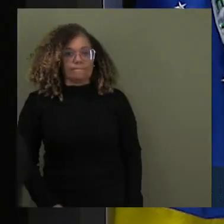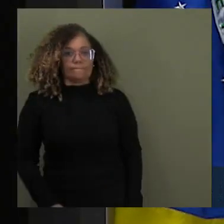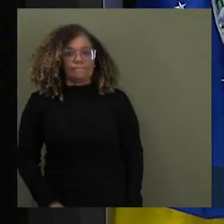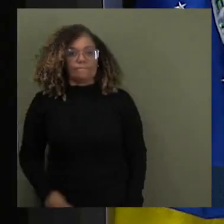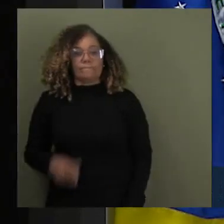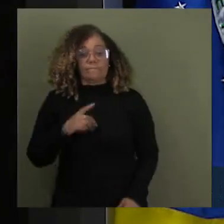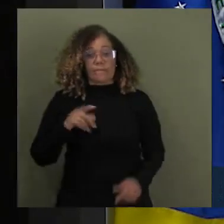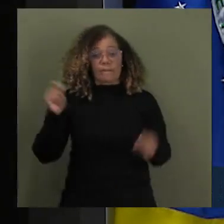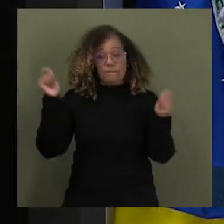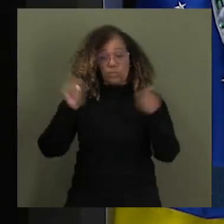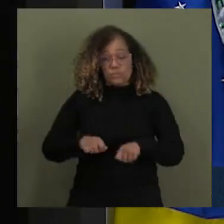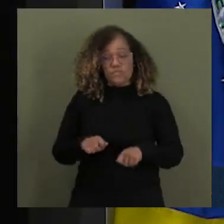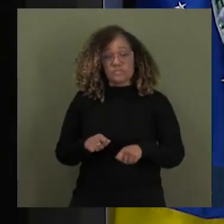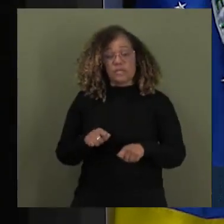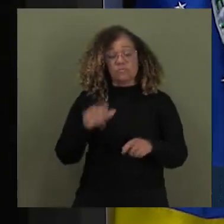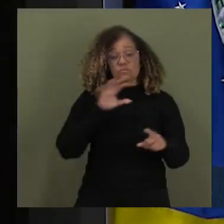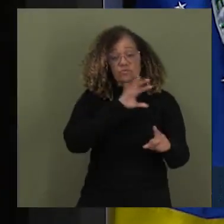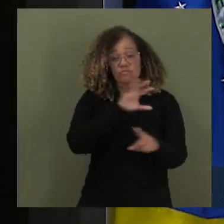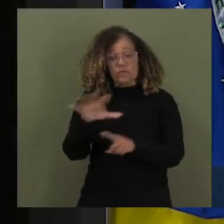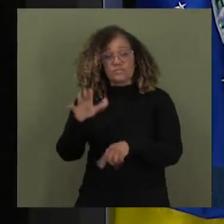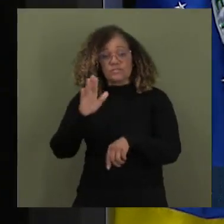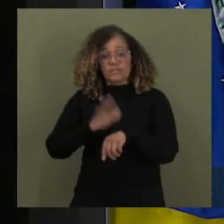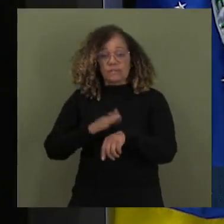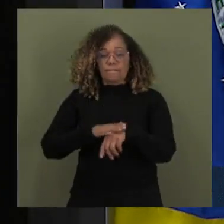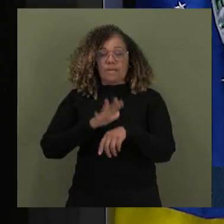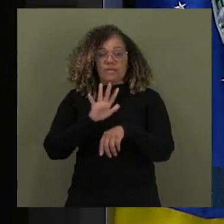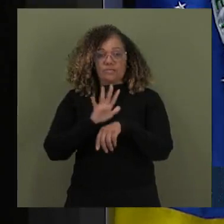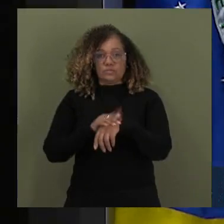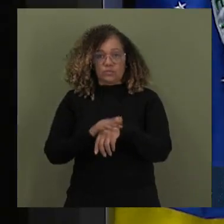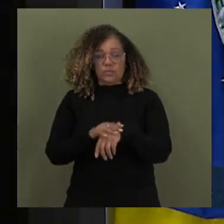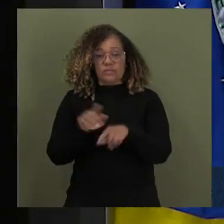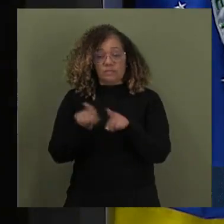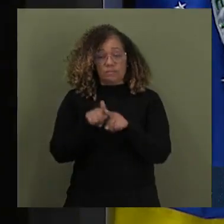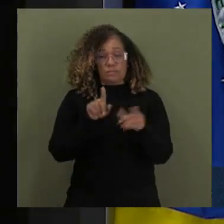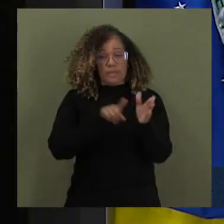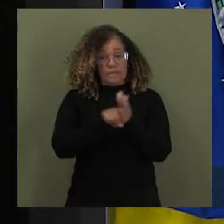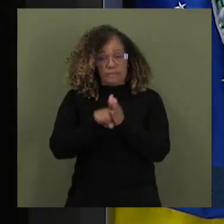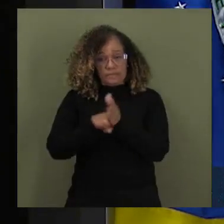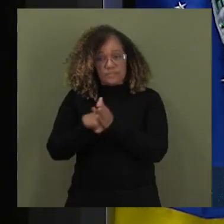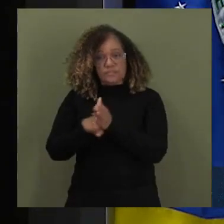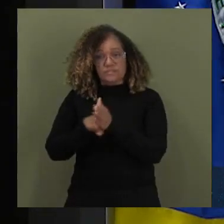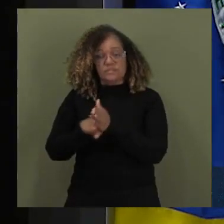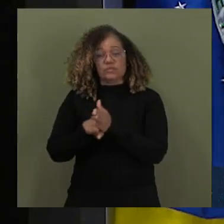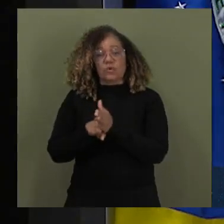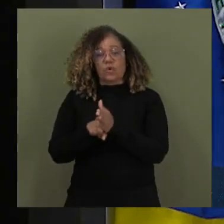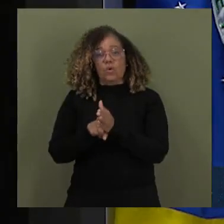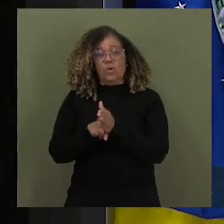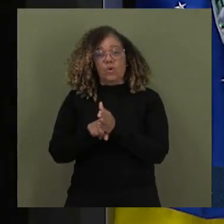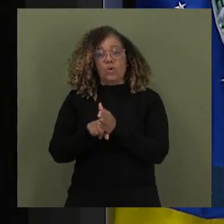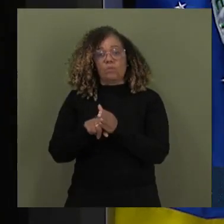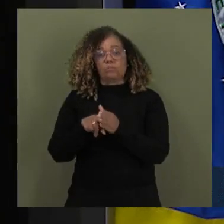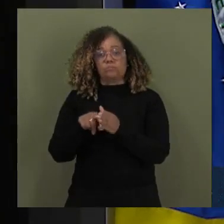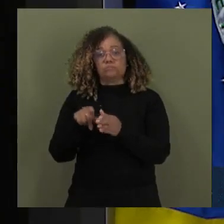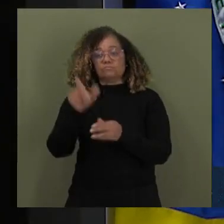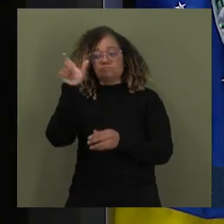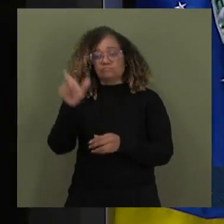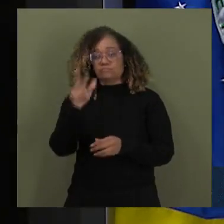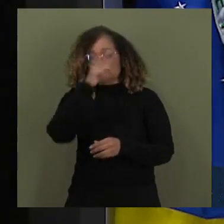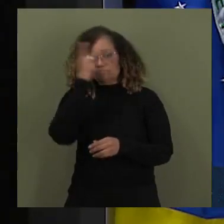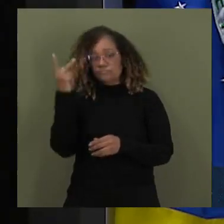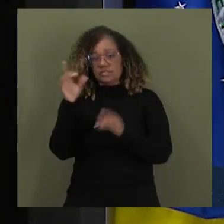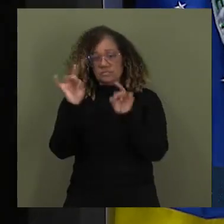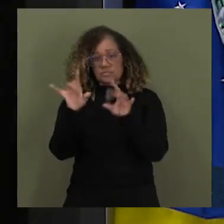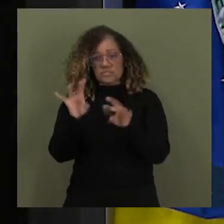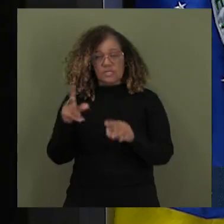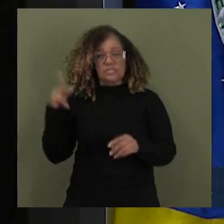Potencializa a esquizofrenia. Dados coletados pelo pesquisador Jeffrey Zermstar, especialista em